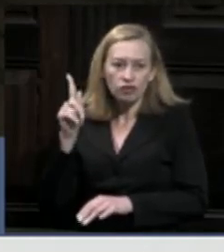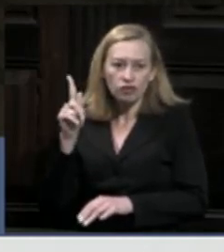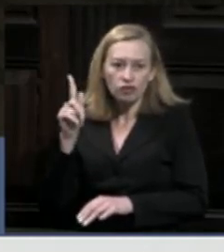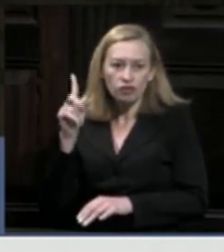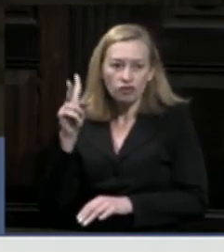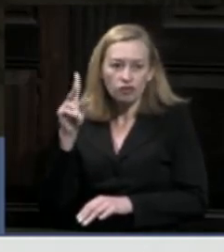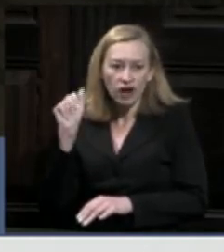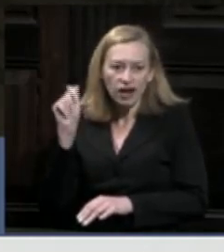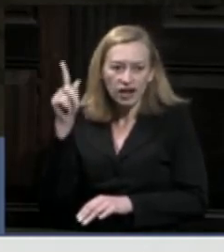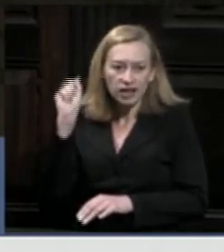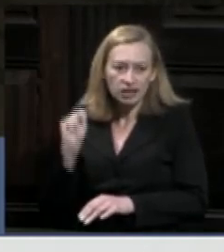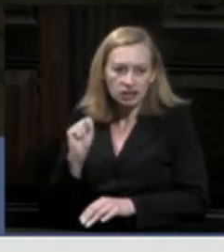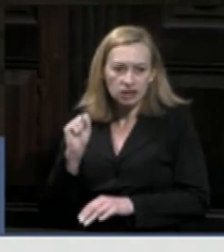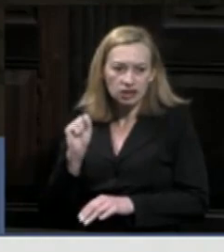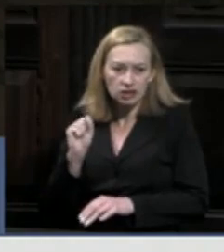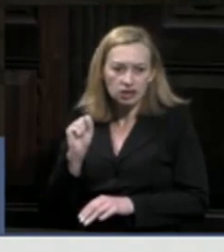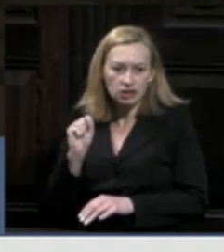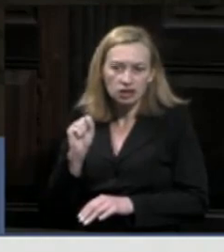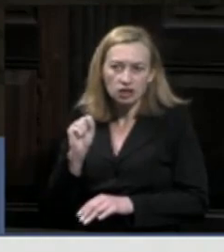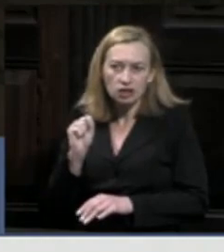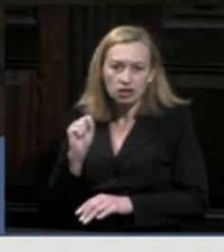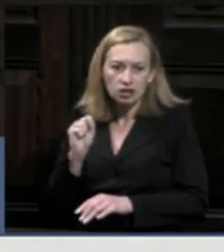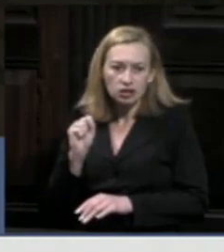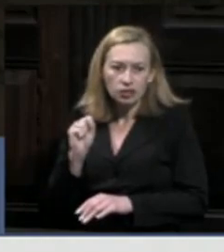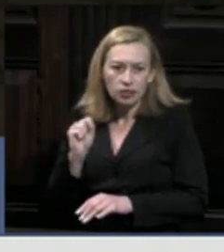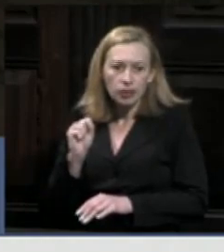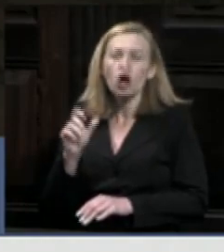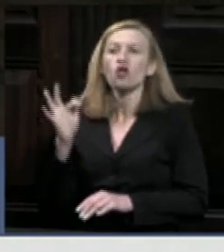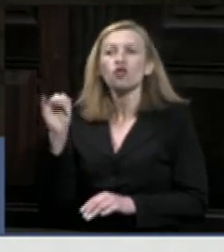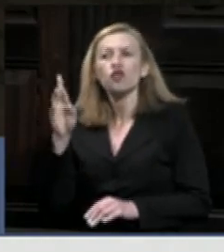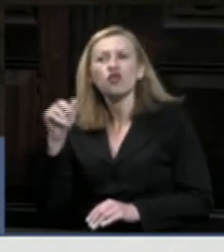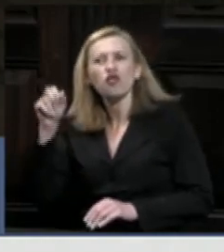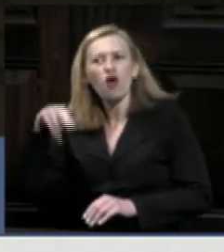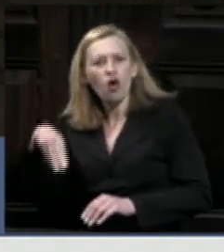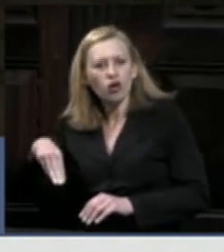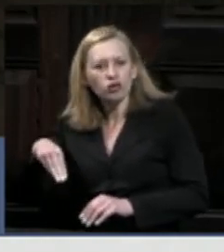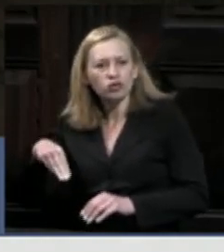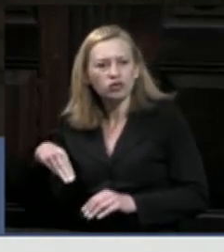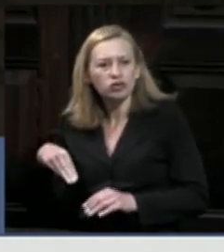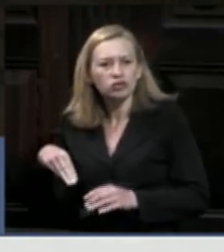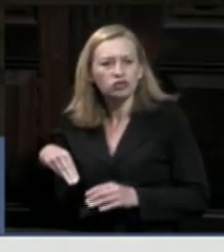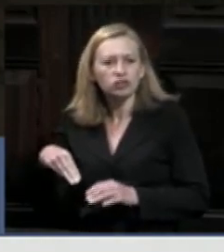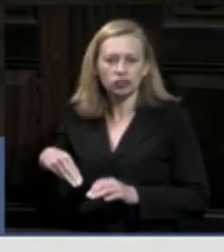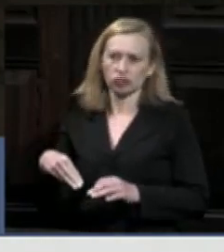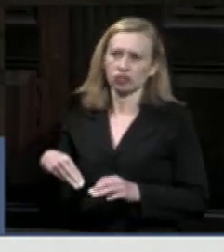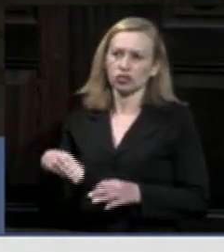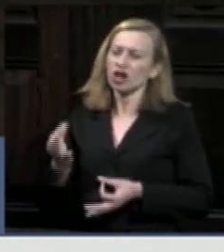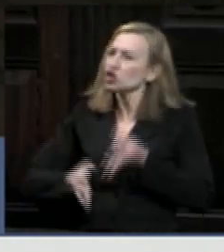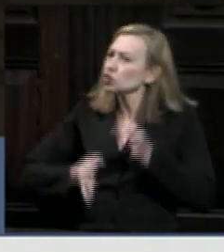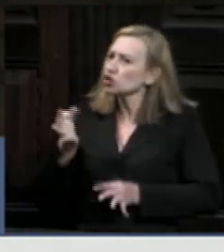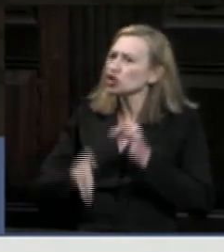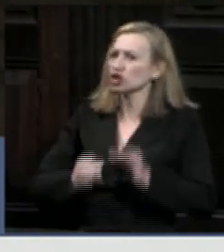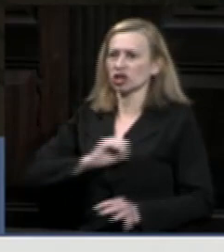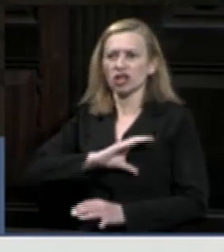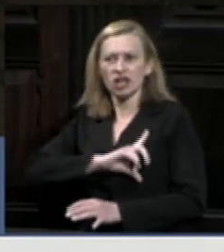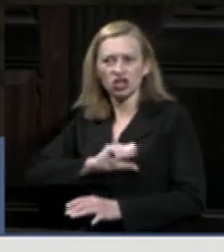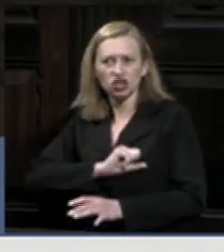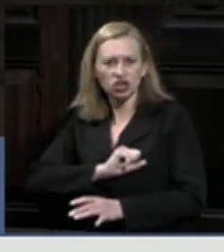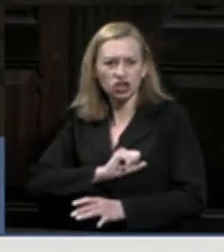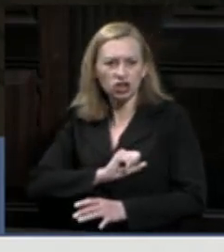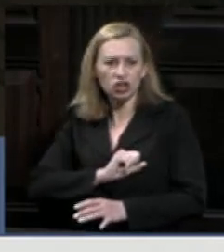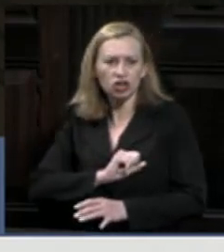porque cargas d'água o fórum de caxias a justiça como um todo